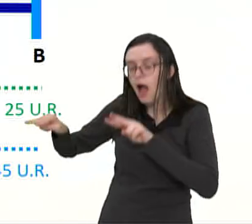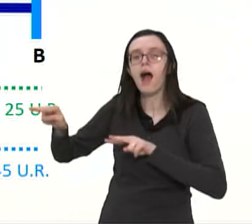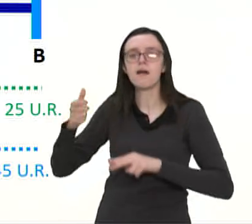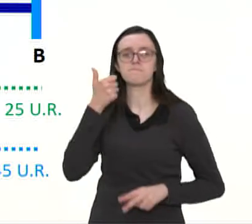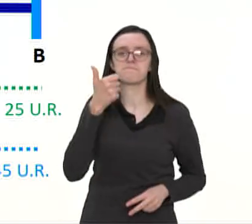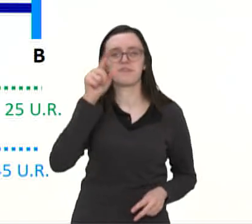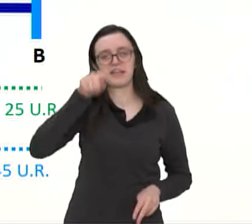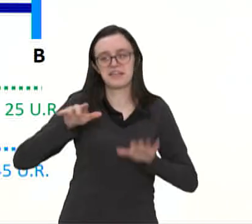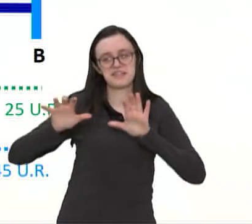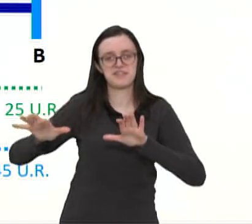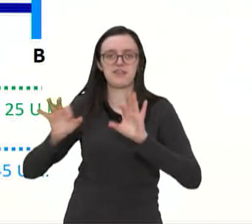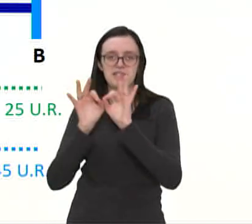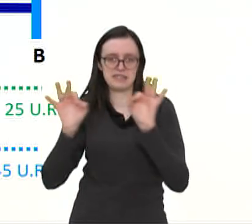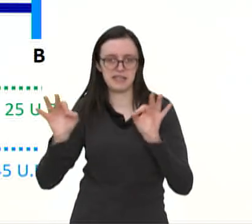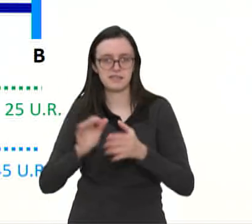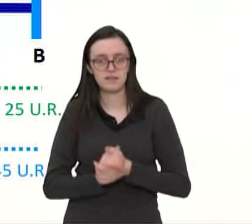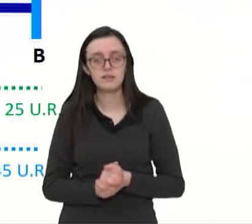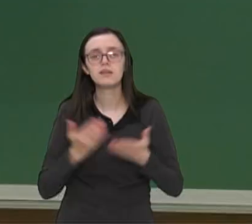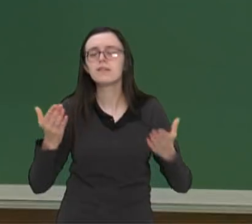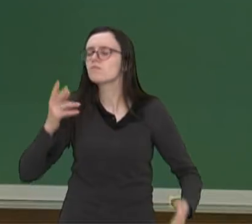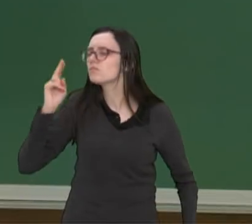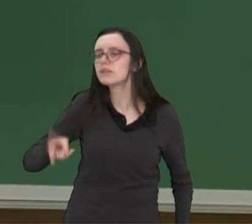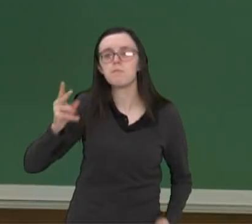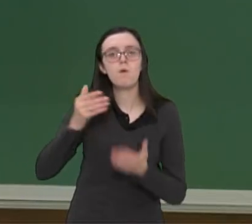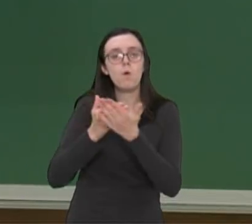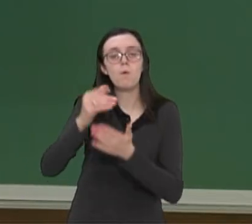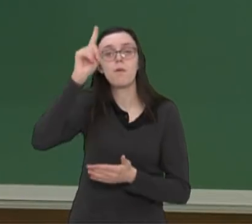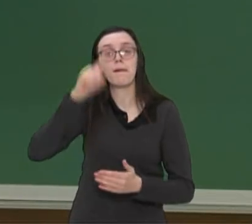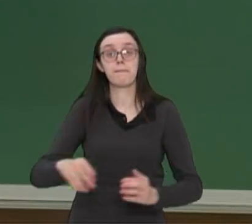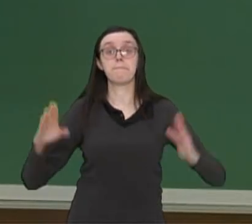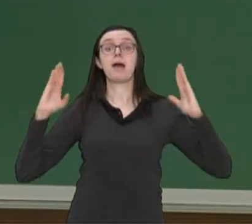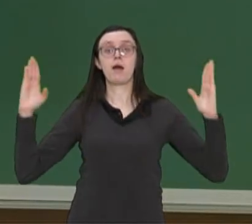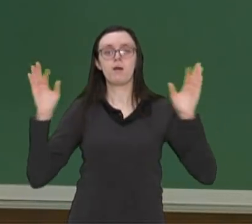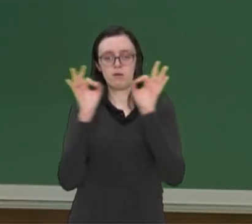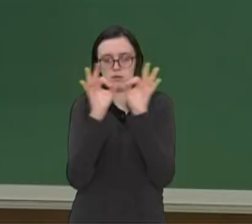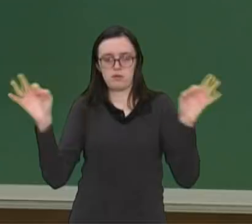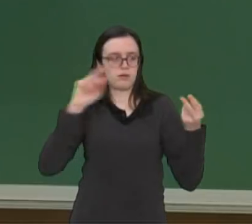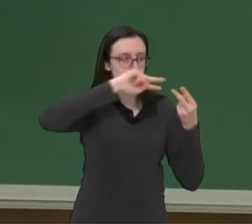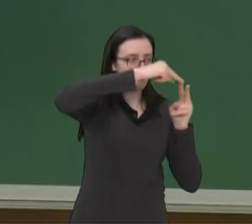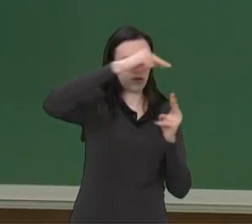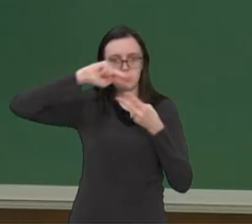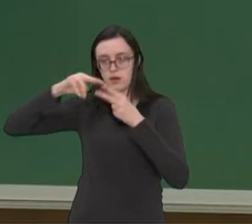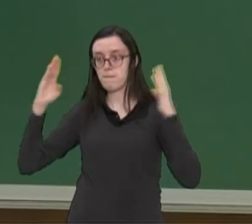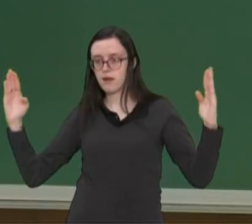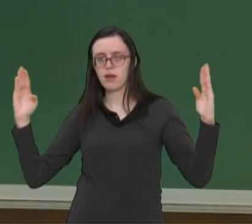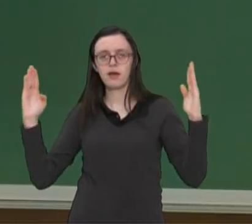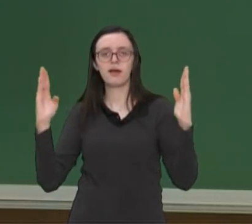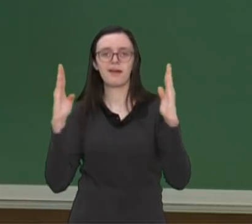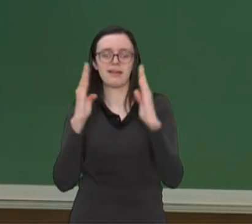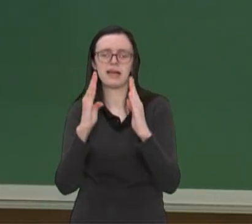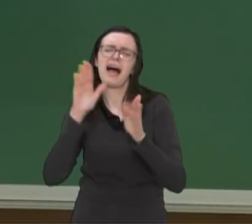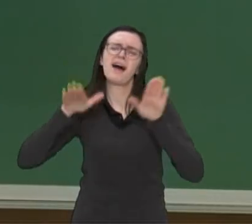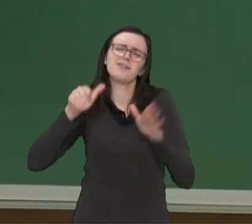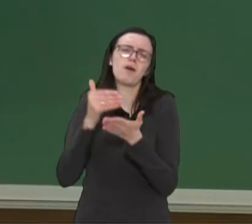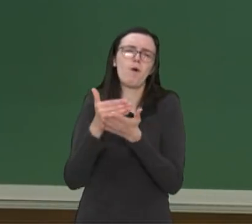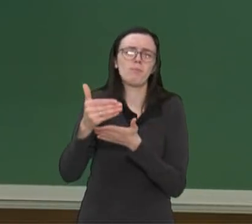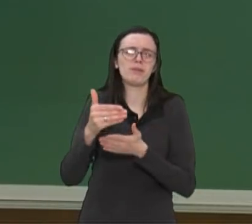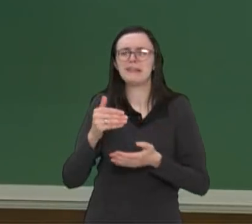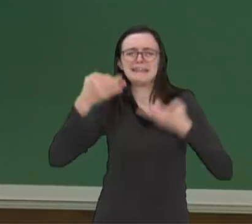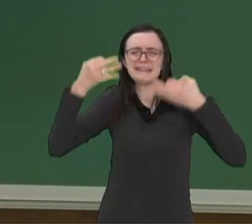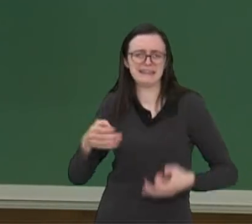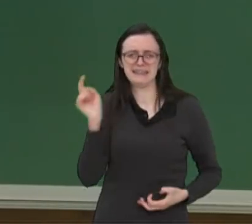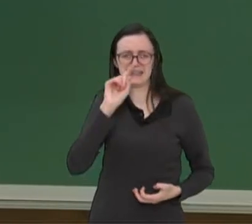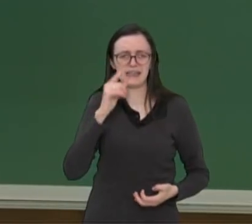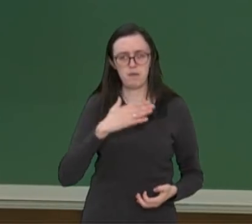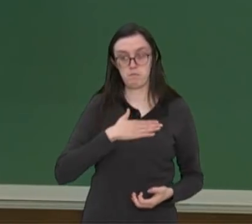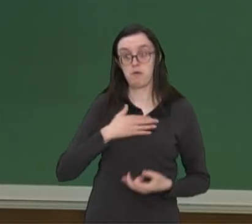5 a distância. Tá? Então, sempre começa da distância maior para menor. Às vezes, no começo, não fica bem certinho,